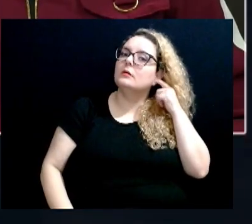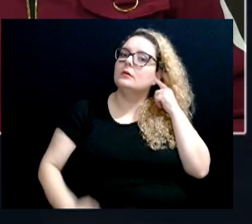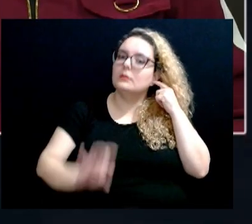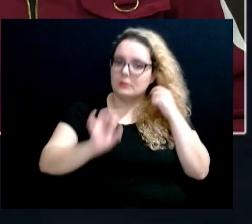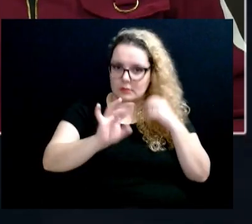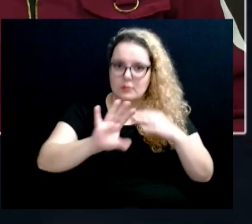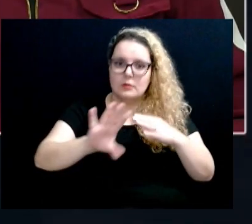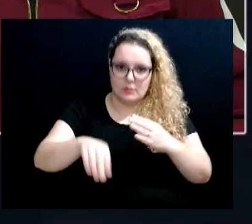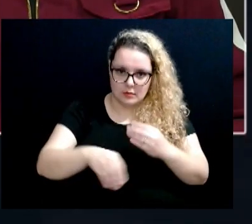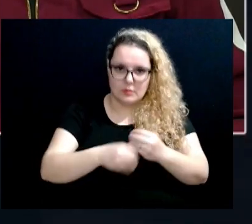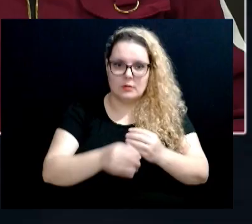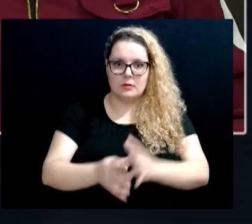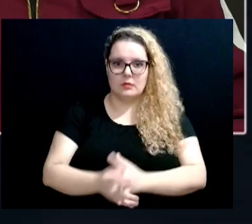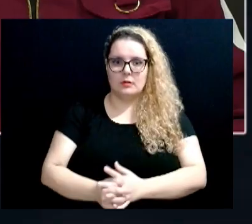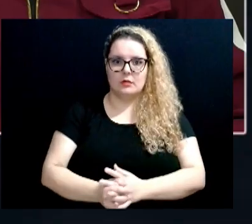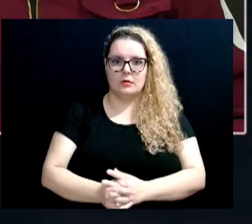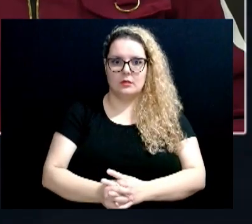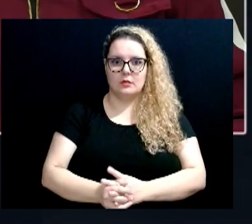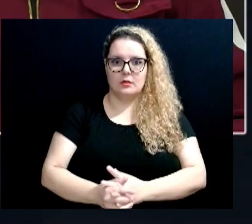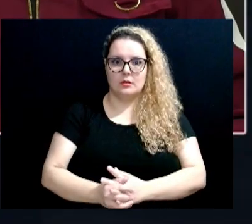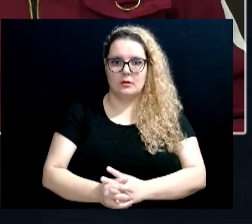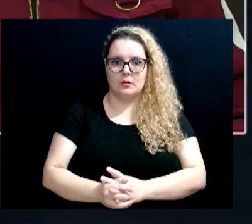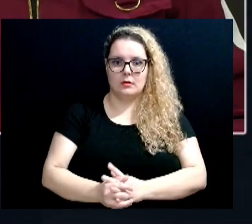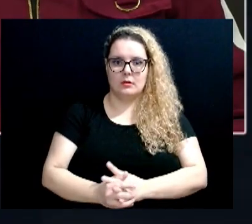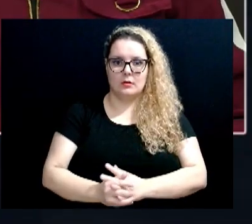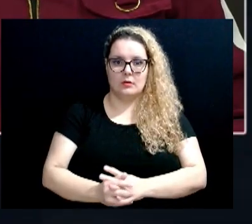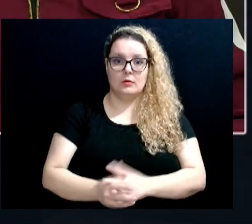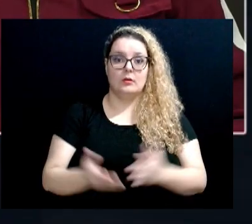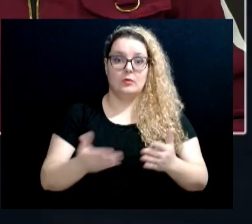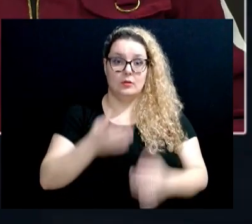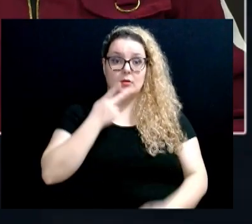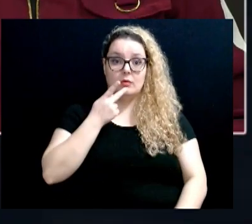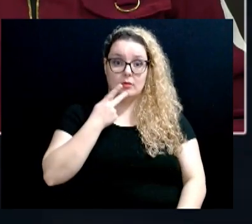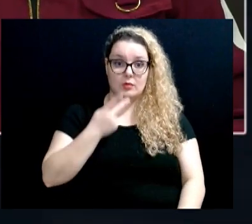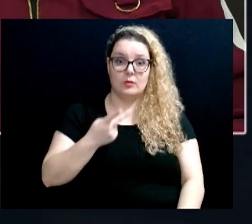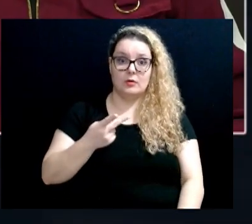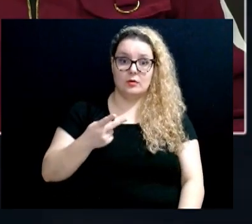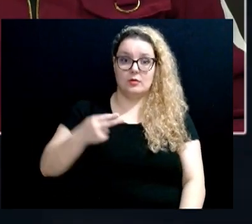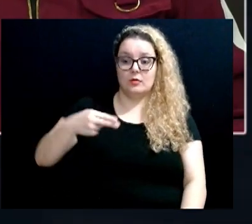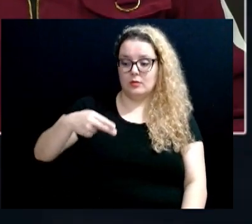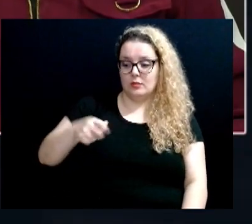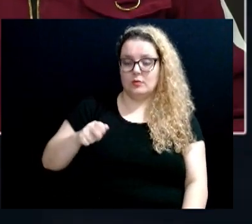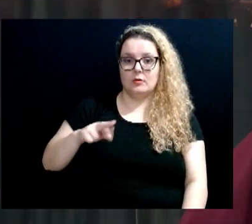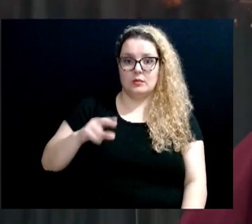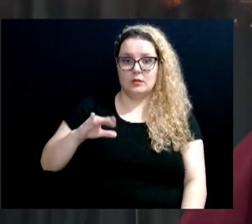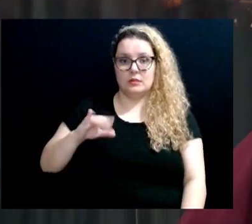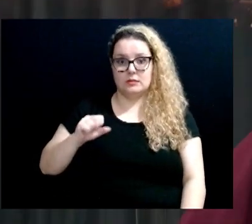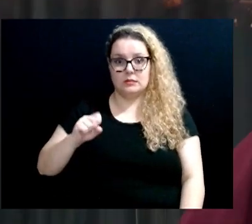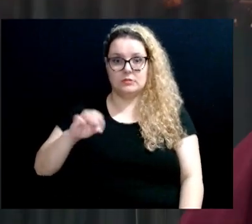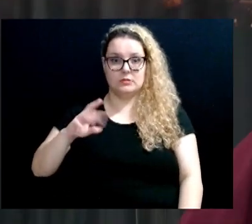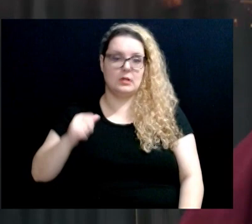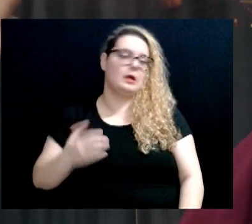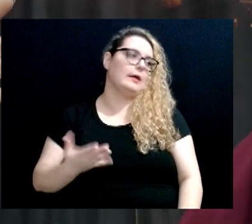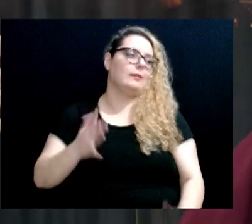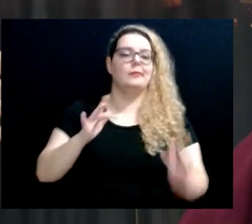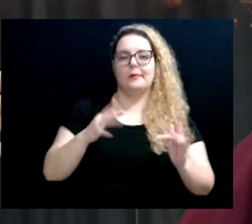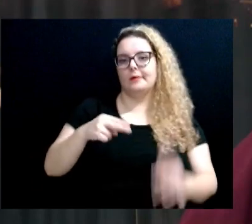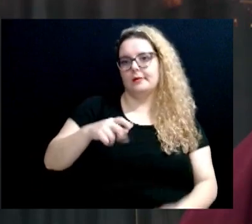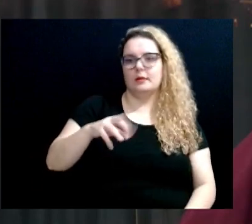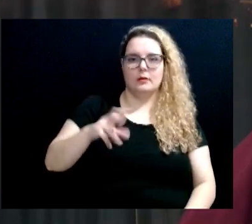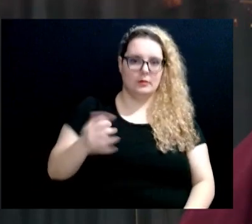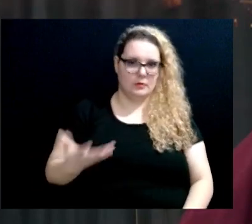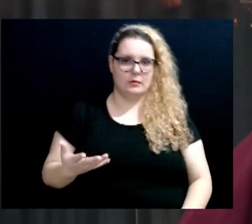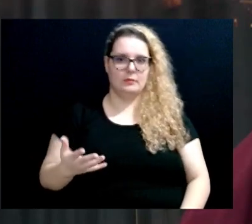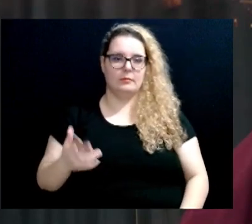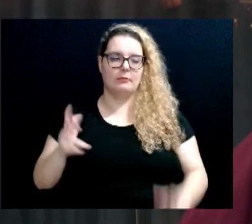complementar, hoje se fala-se muito sobre o narcisismo. Meu namorado é narcisista, mas tá meio que na moda,